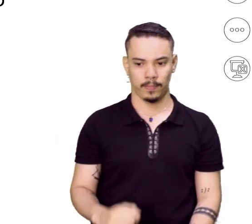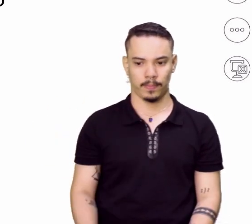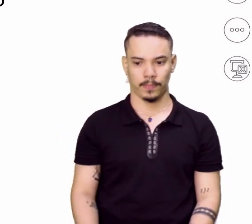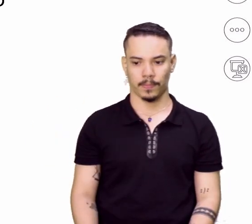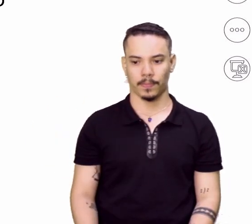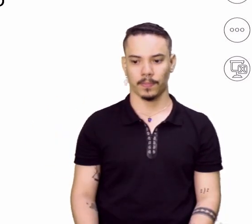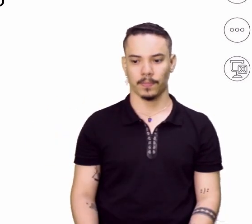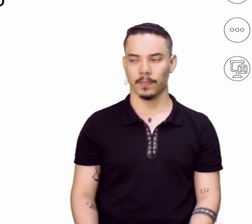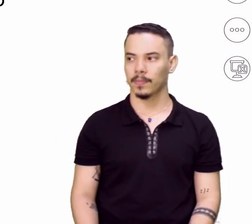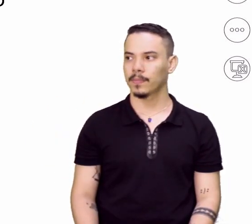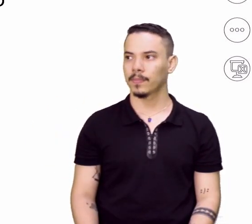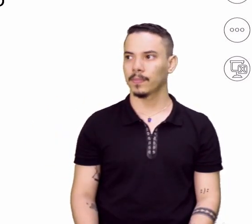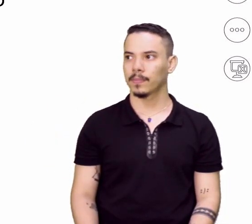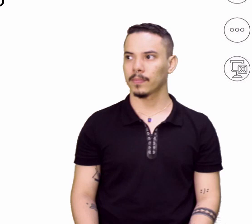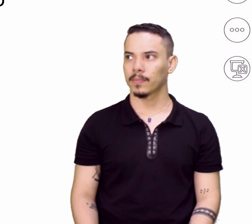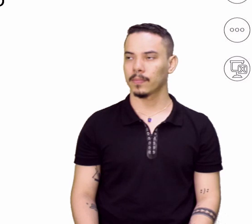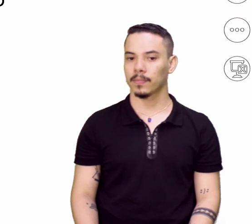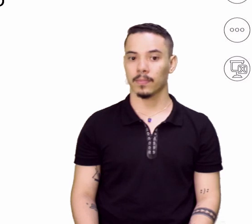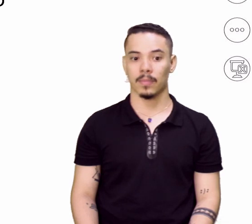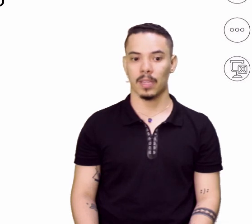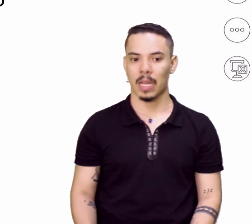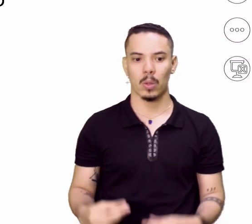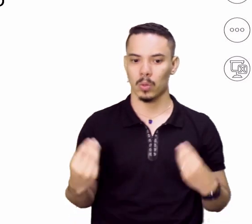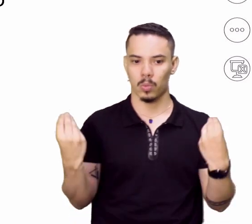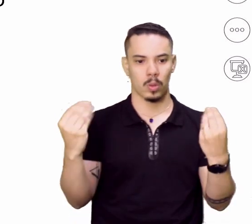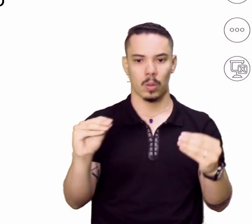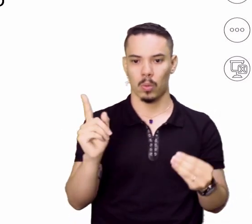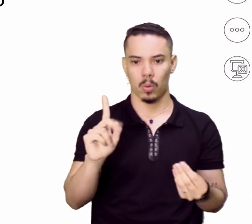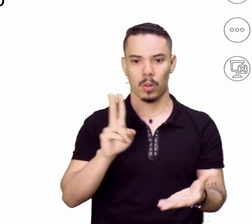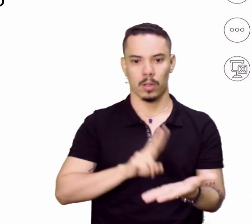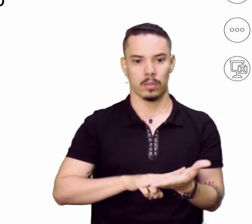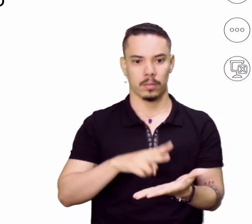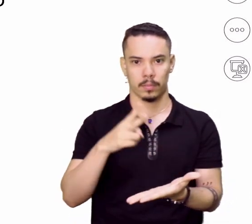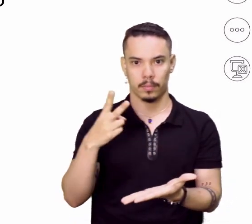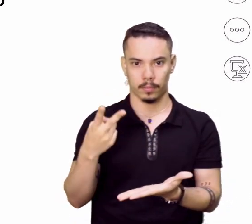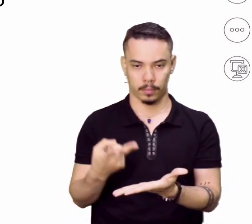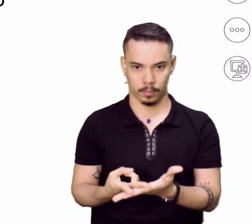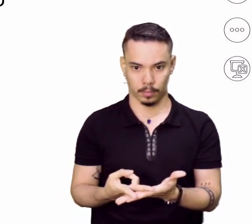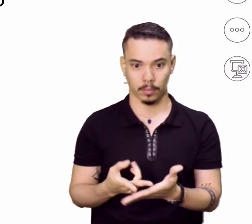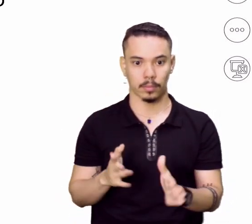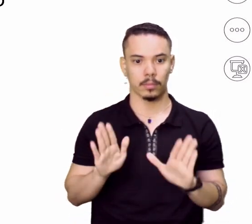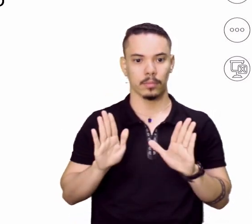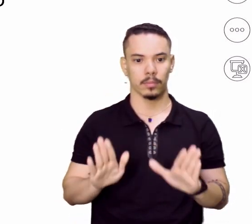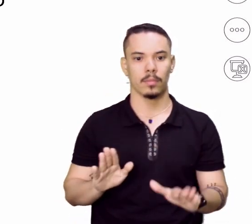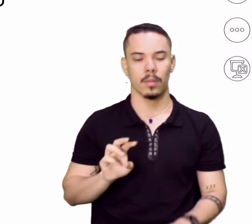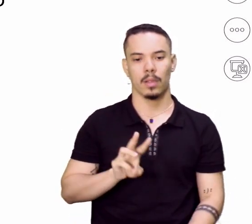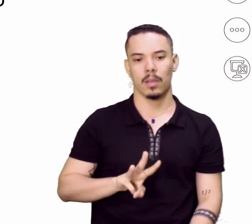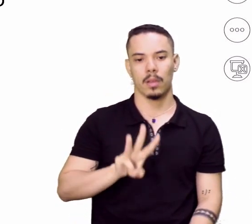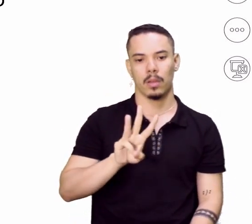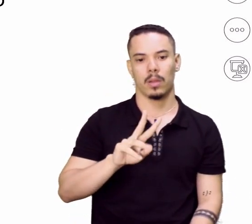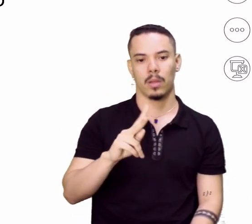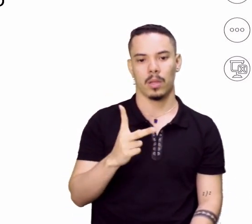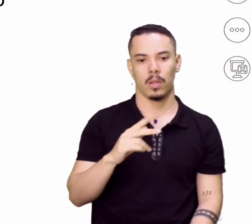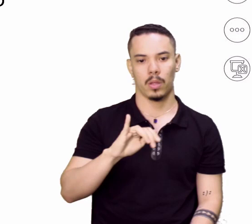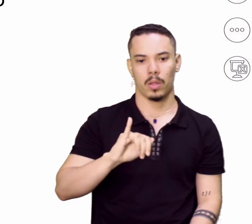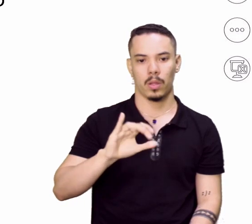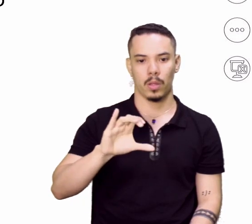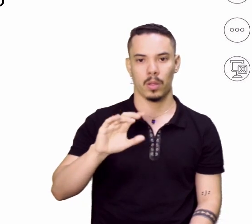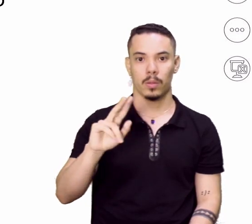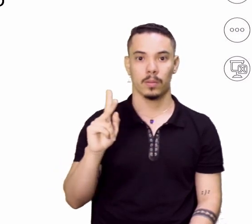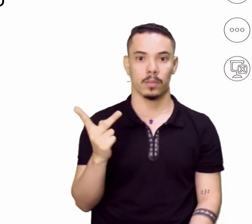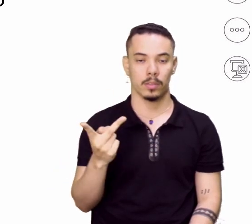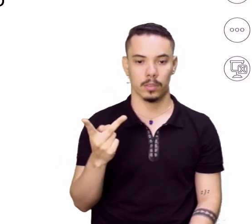E lembrando o seguinte, eu não coloquei as traduções para vocês, mas lembrando que which, ele vai ser